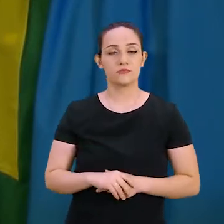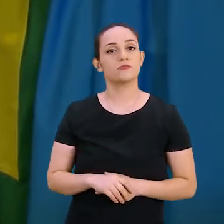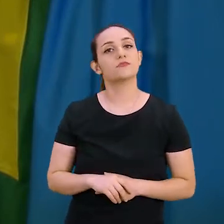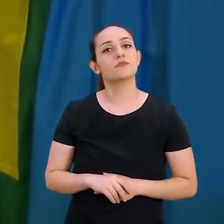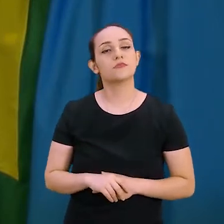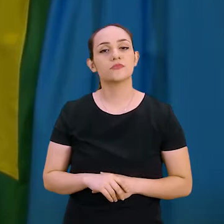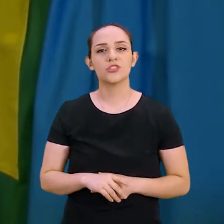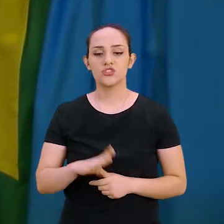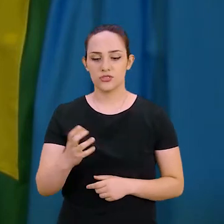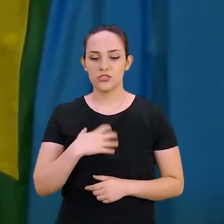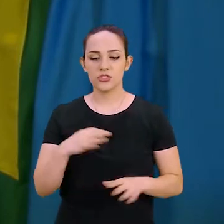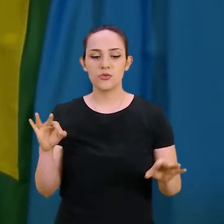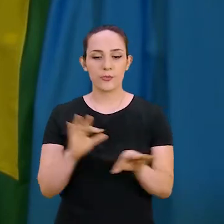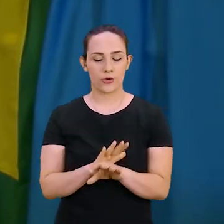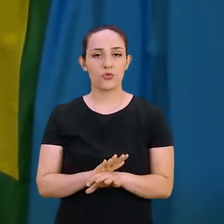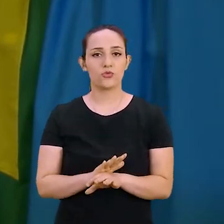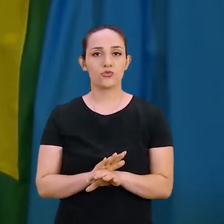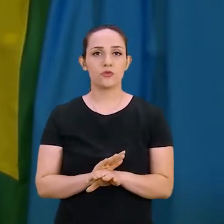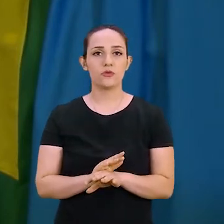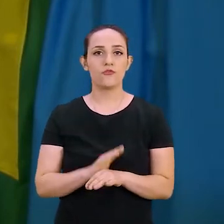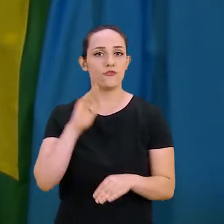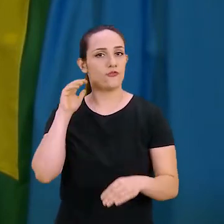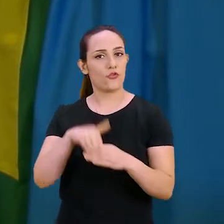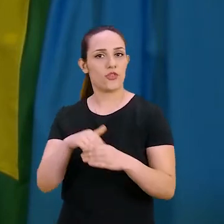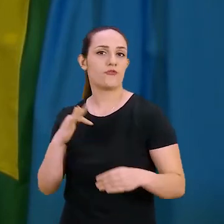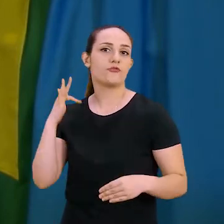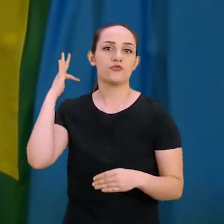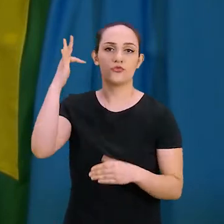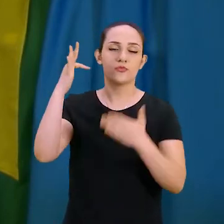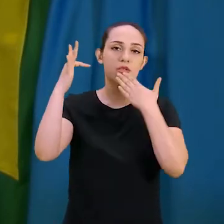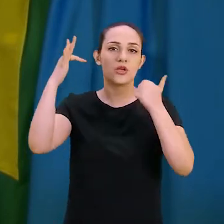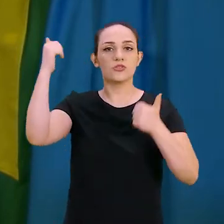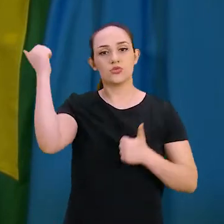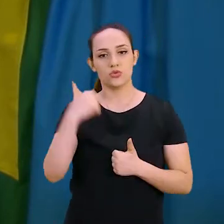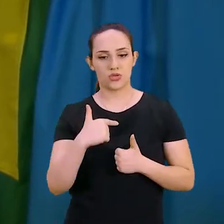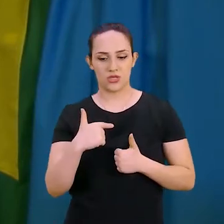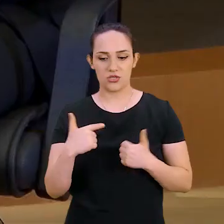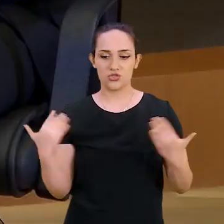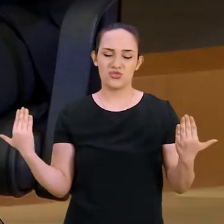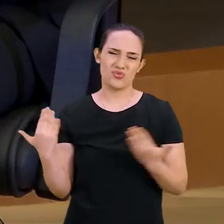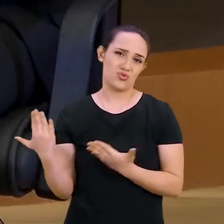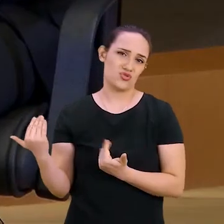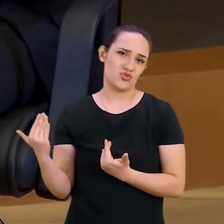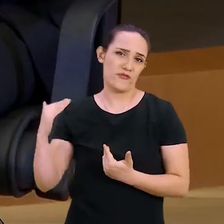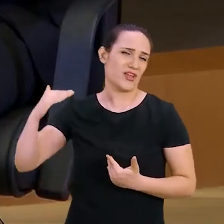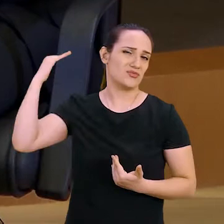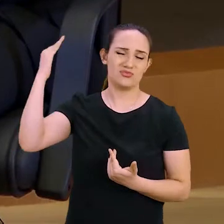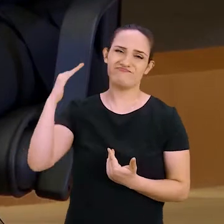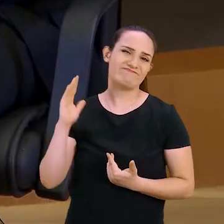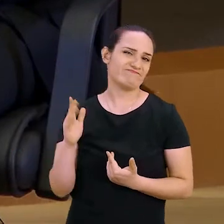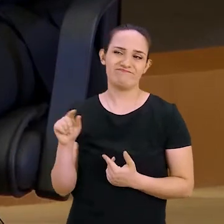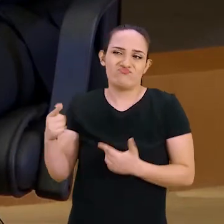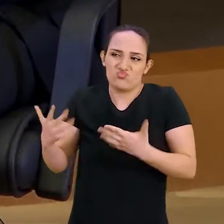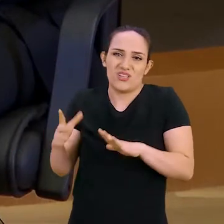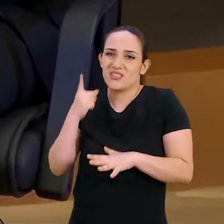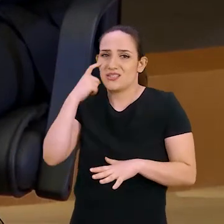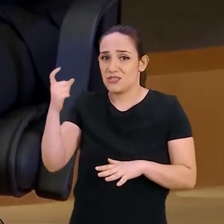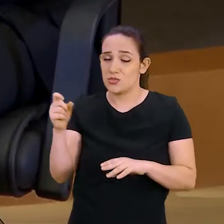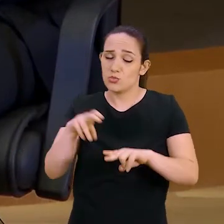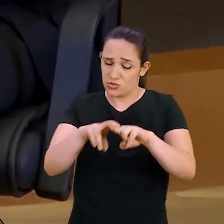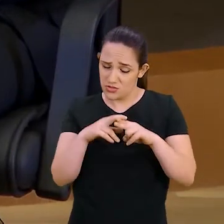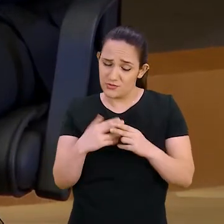mais preparadas para votar no futuro do que os adolescentes de hoje. Então, o